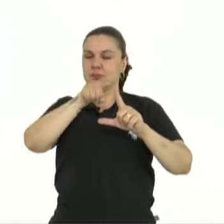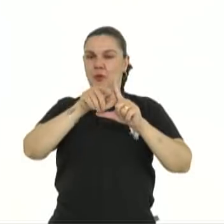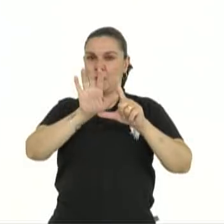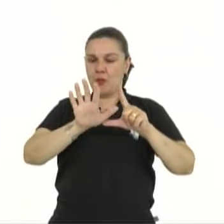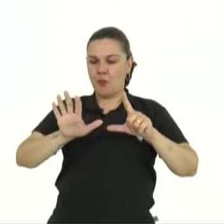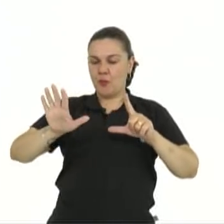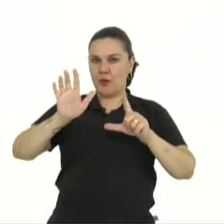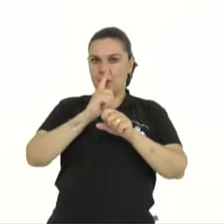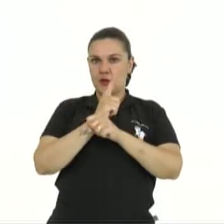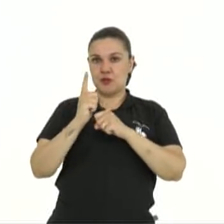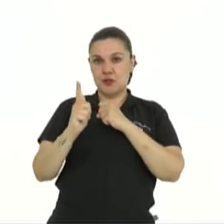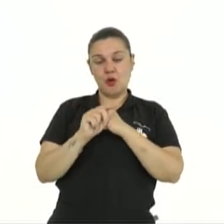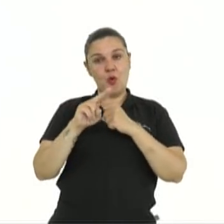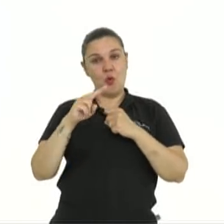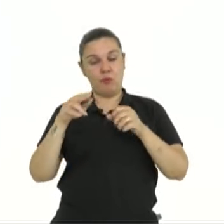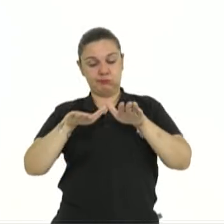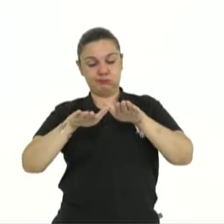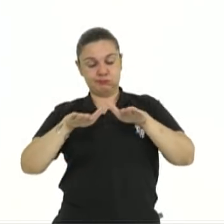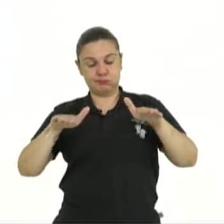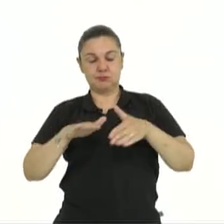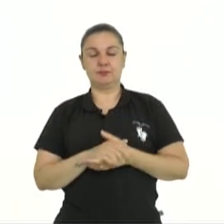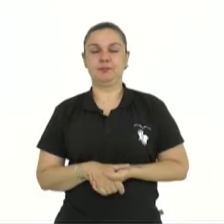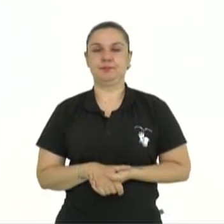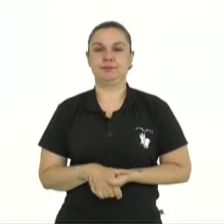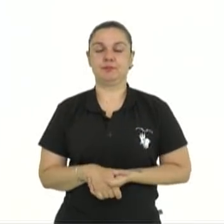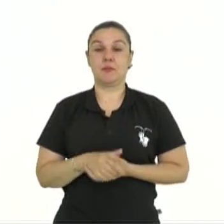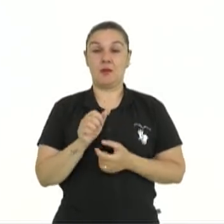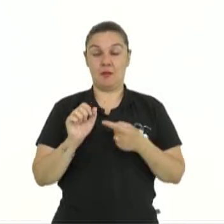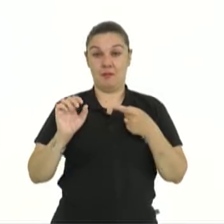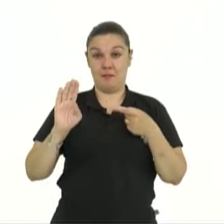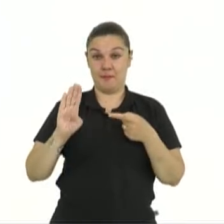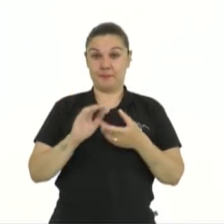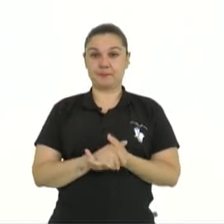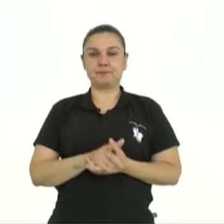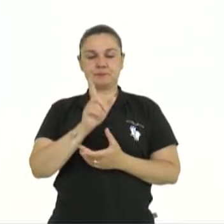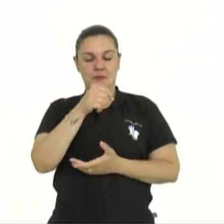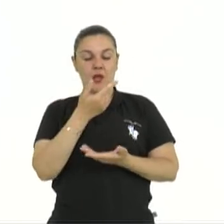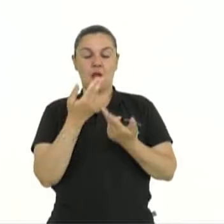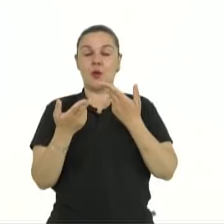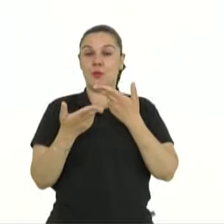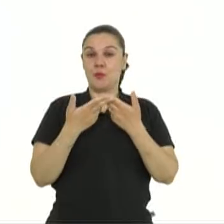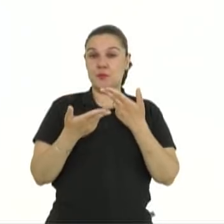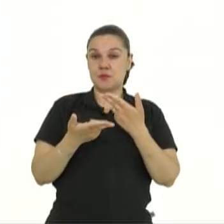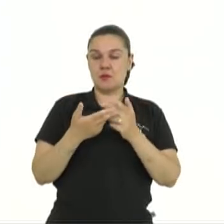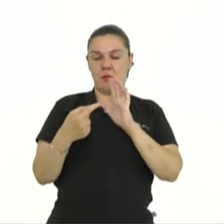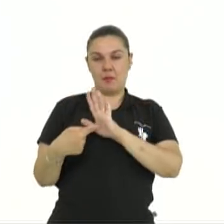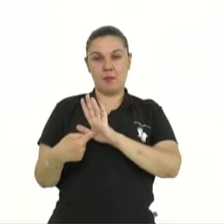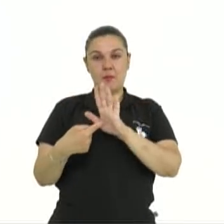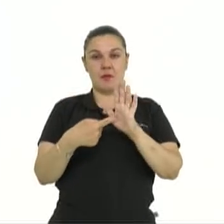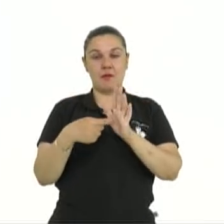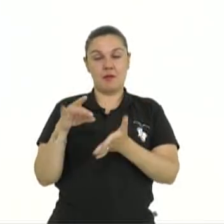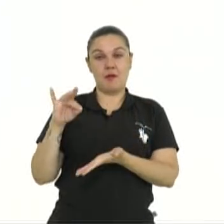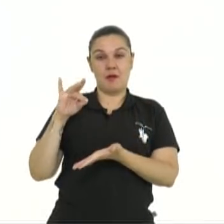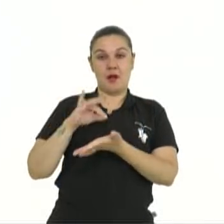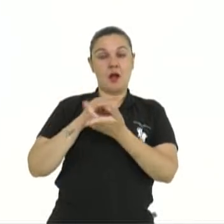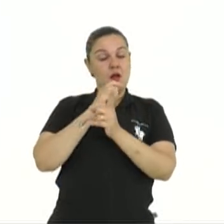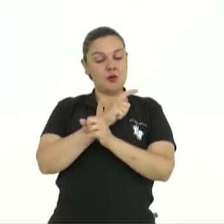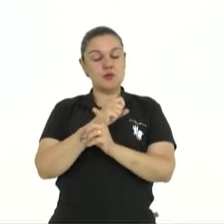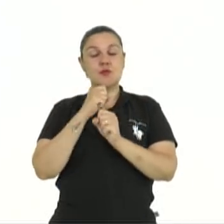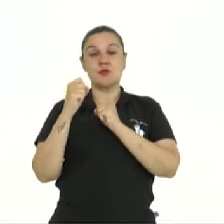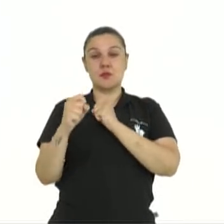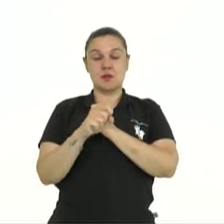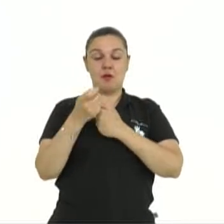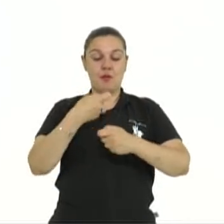área geográfica ou uma superfície plana. B. É utilizada para ilustrar a realidade